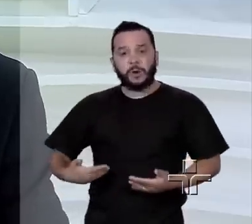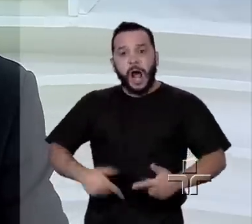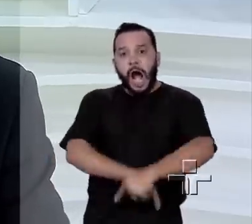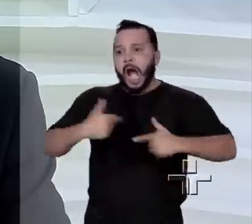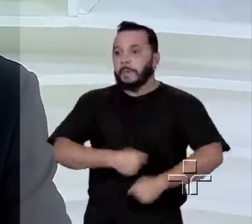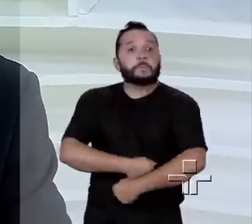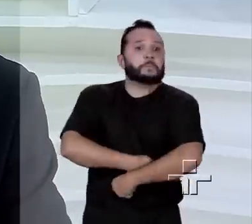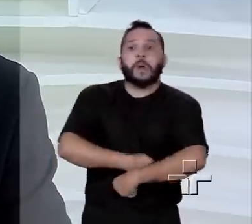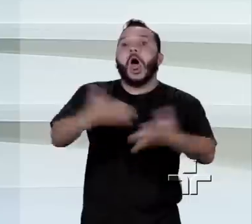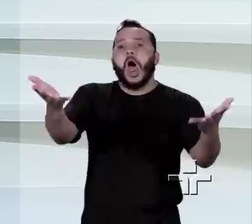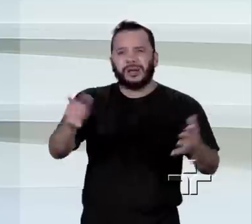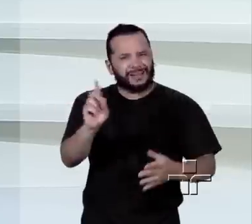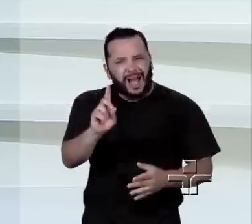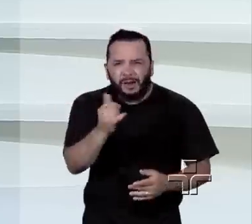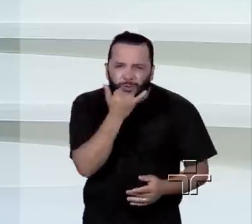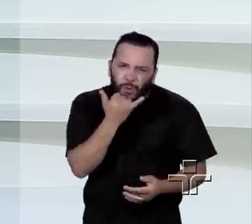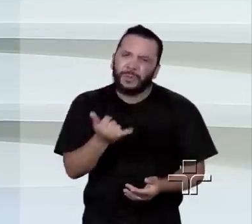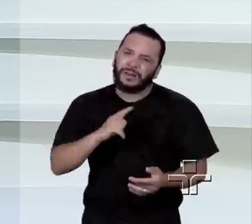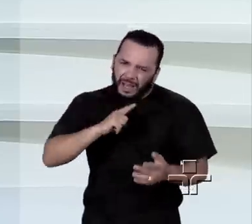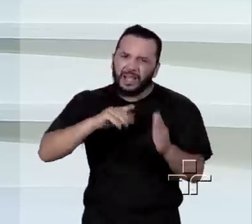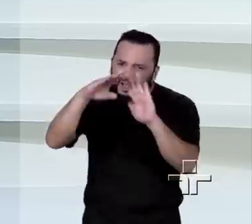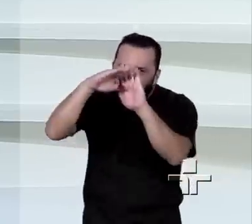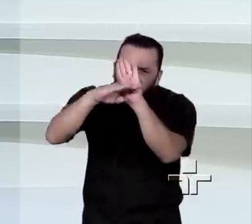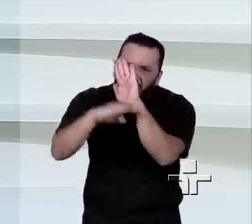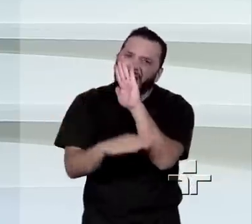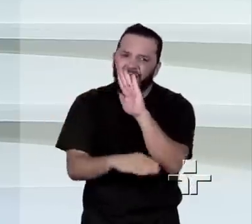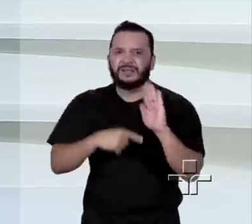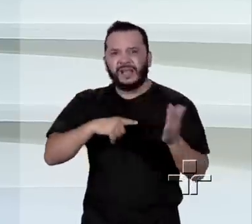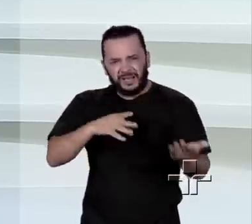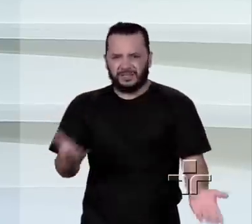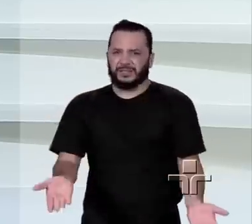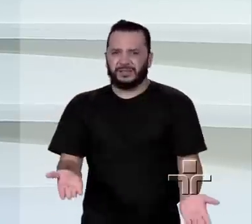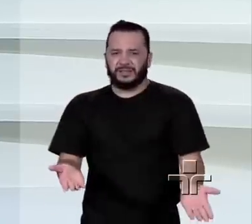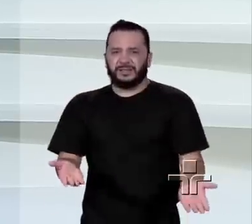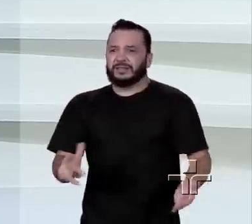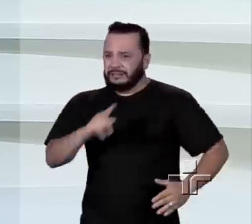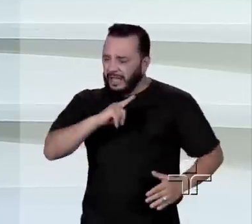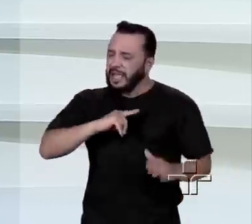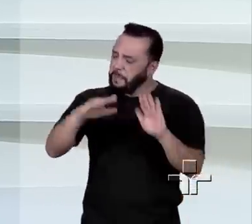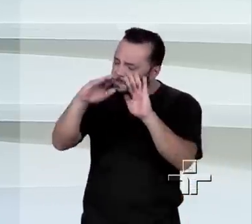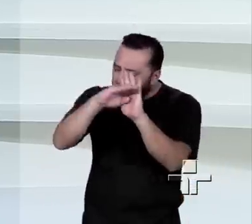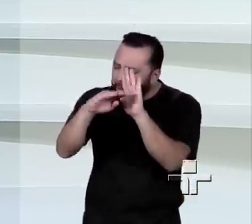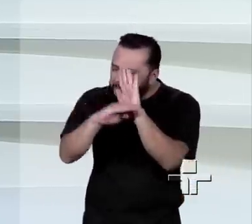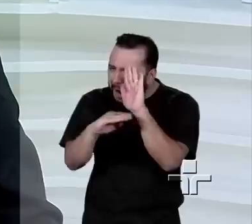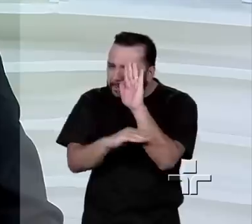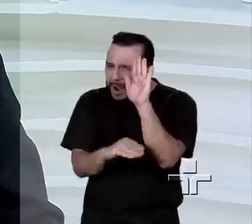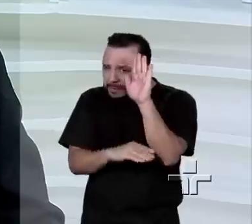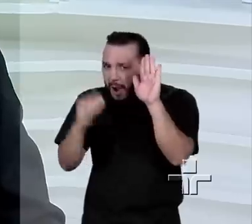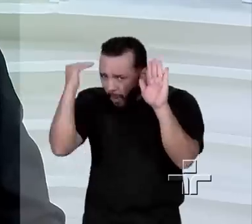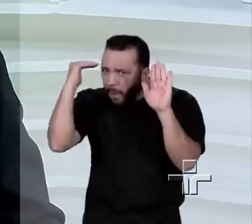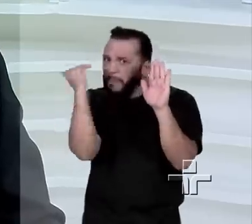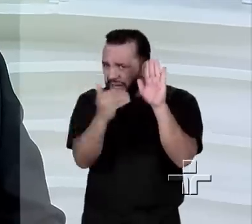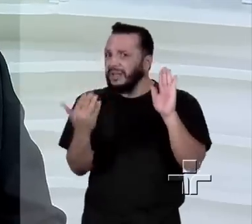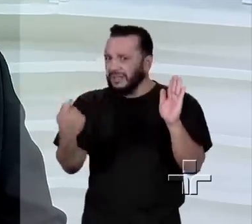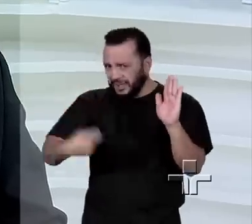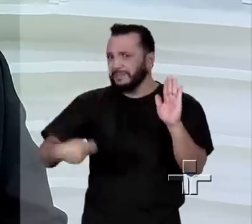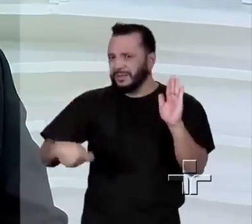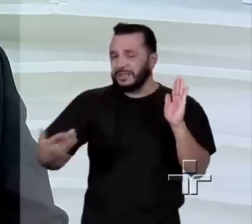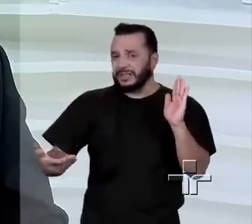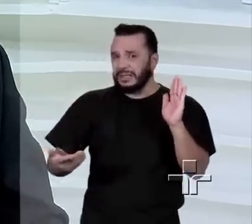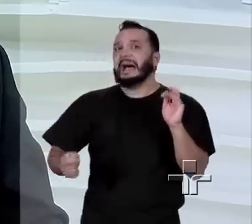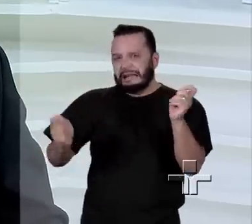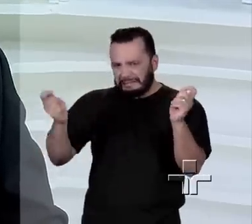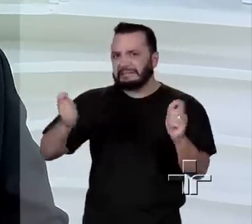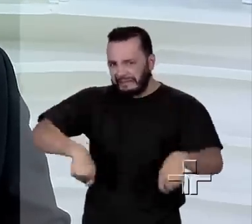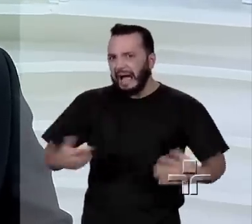aleatoriamente. Isso tem critérios. E a partir desses critérios, você ter a